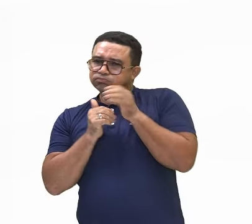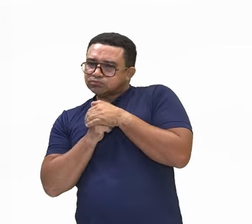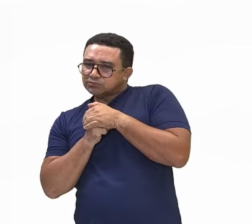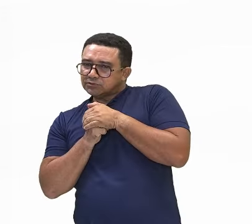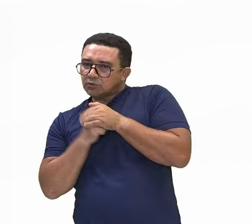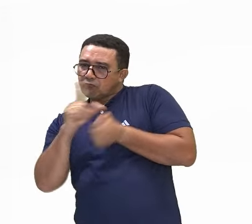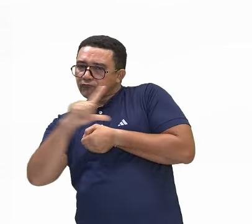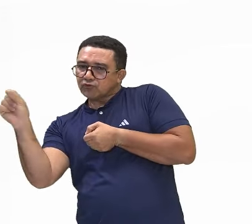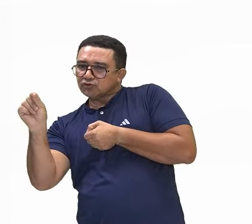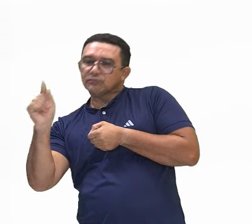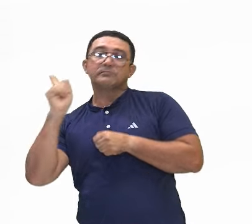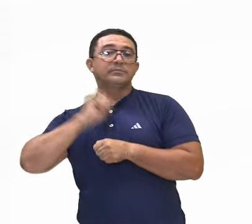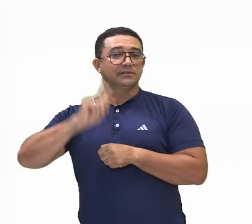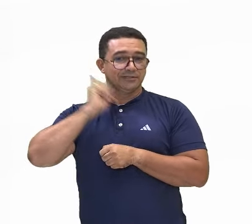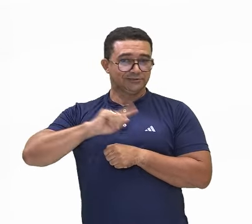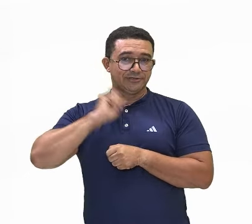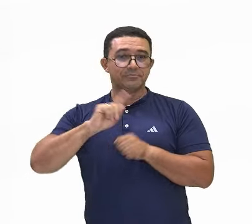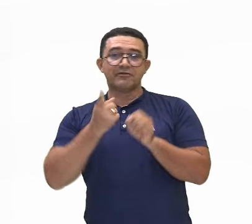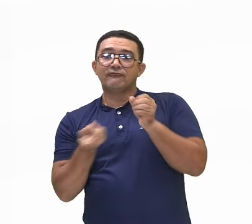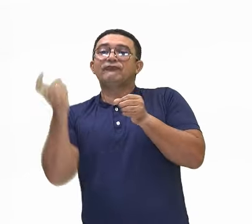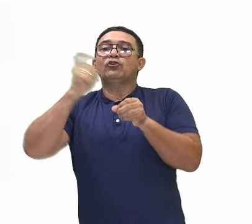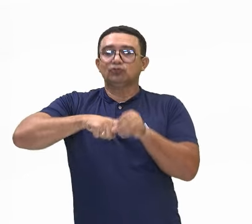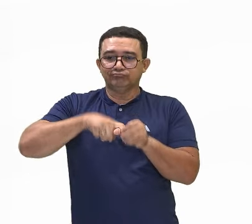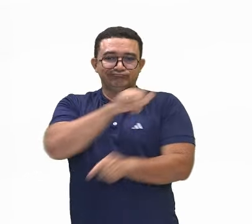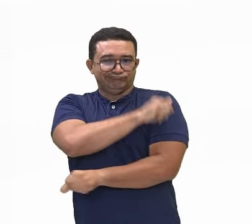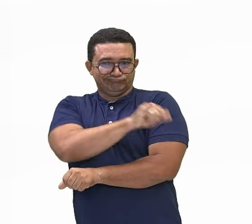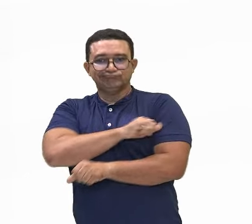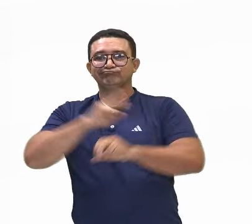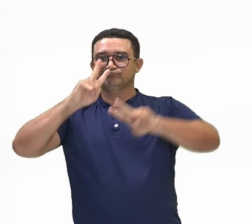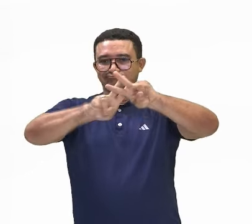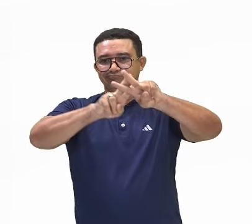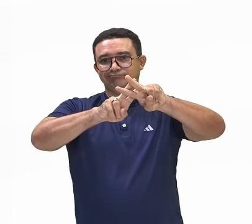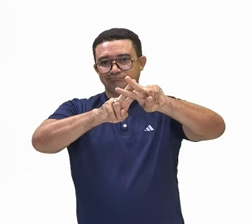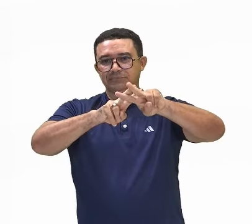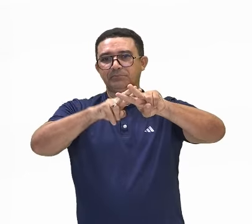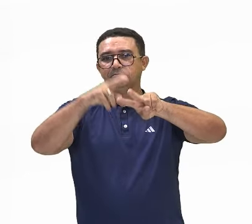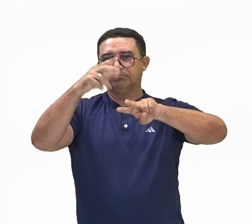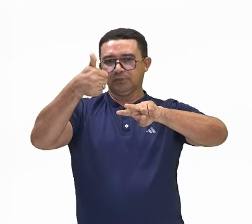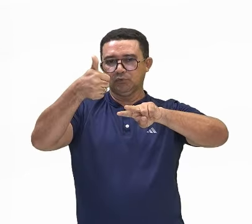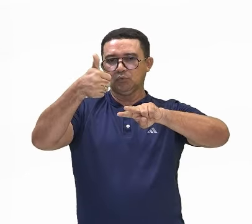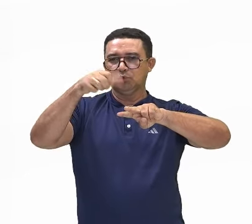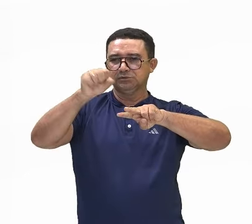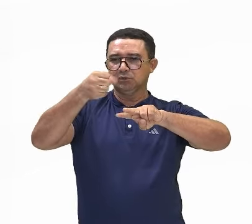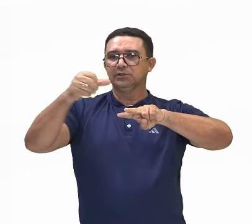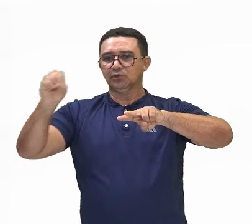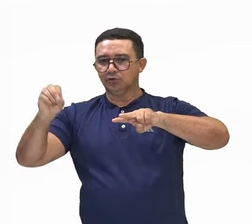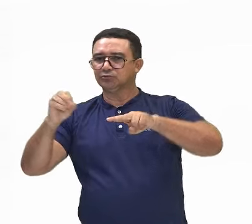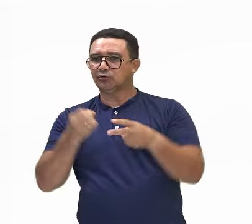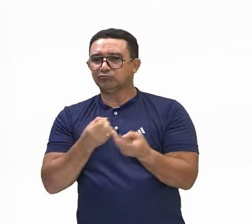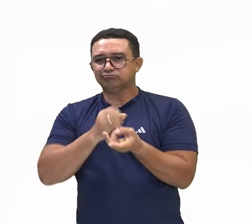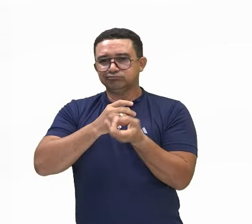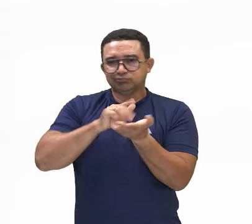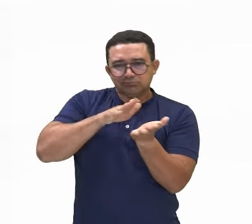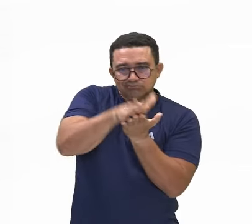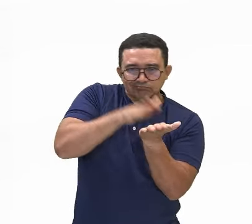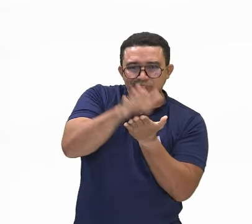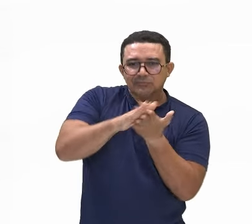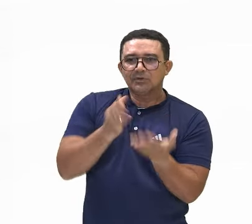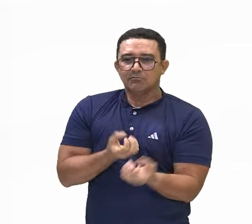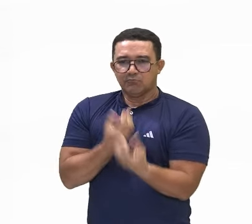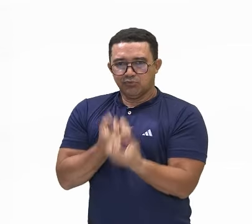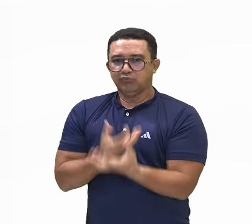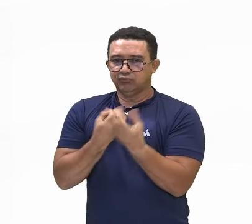mas quando voltou para o Rio de Janeiro foi preso. Em 1888, publicou Poesias, obra que,